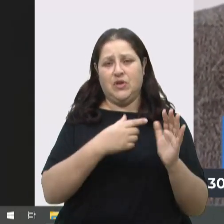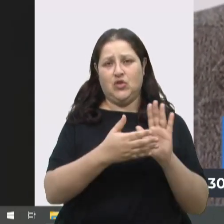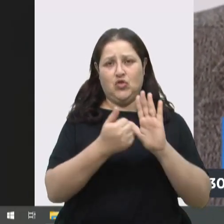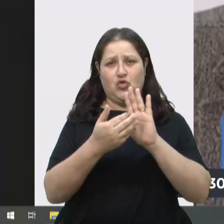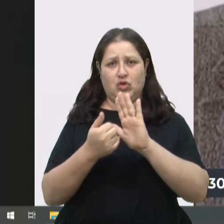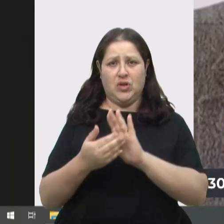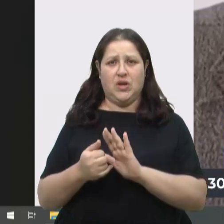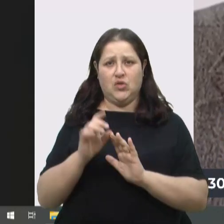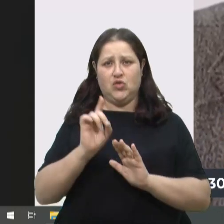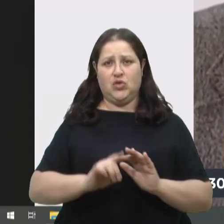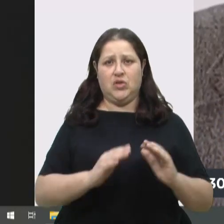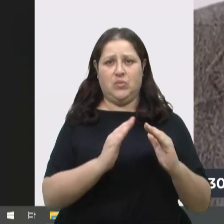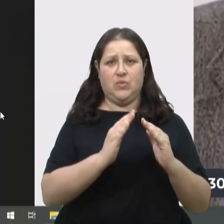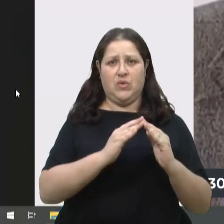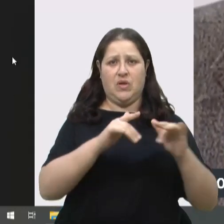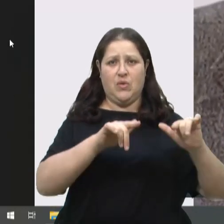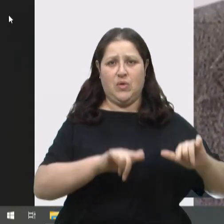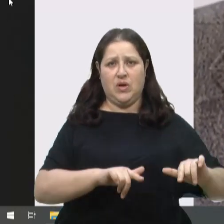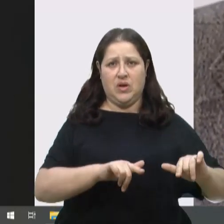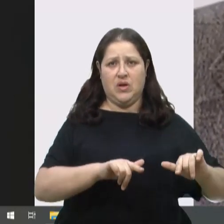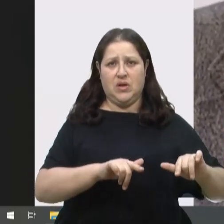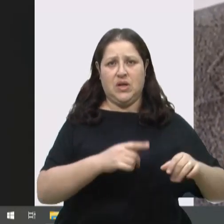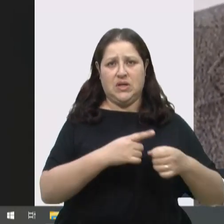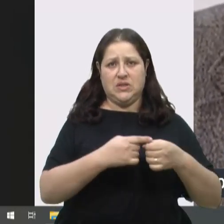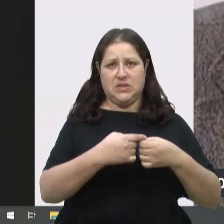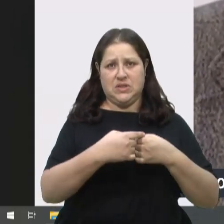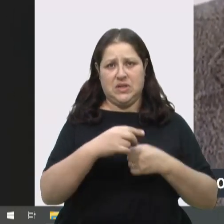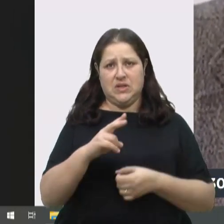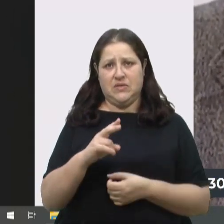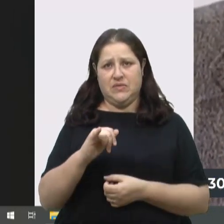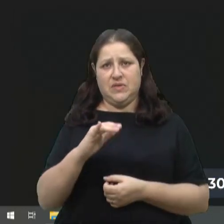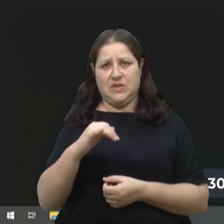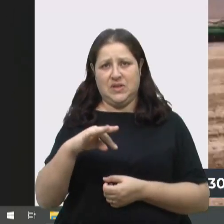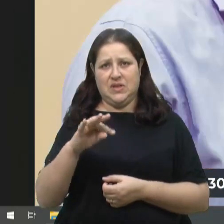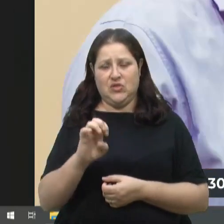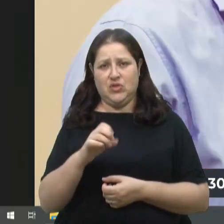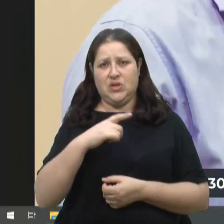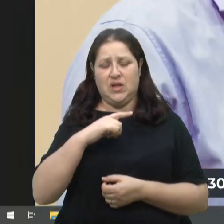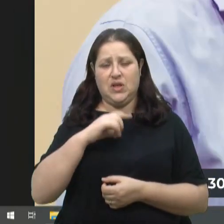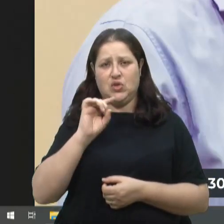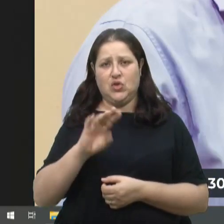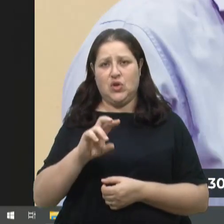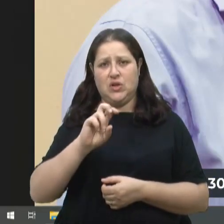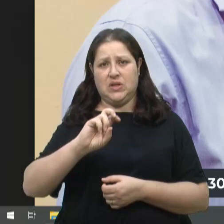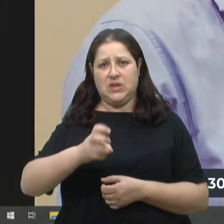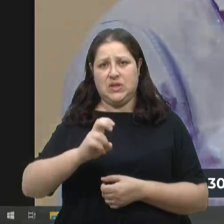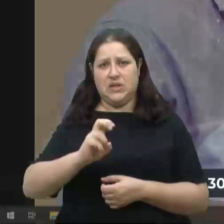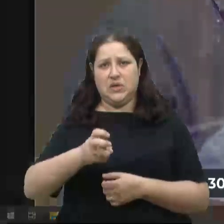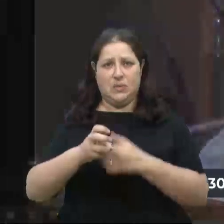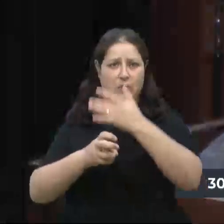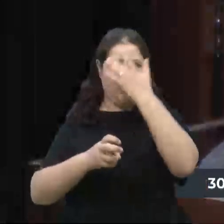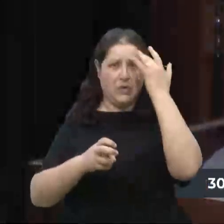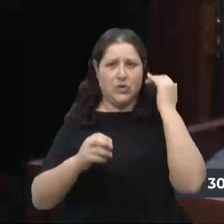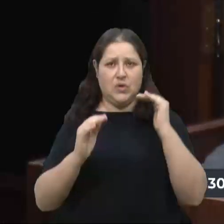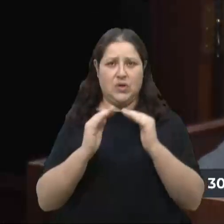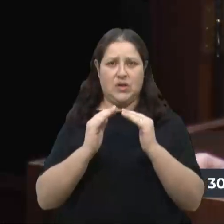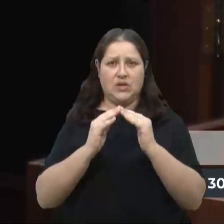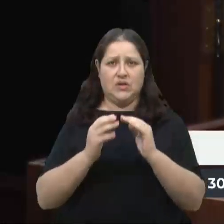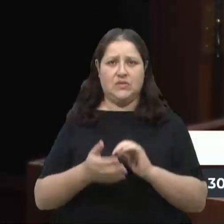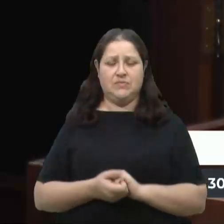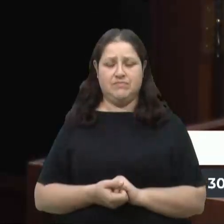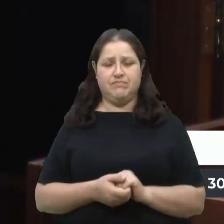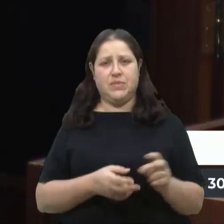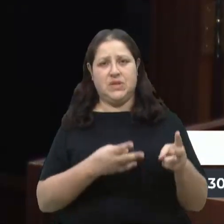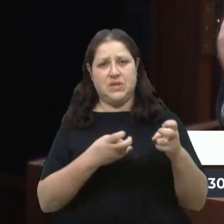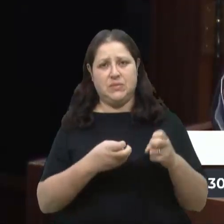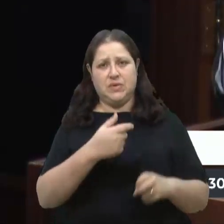produtores rurais. E mais, Vicente Dutra tem apenas 5.000 habitantes. Então a gente vê, né, 711